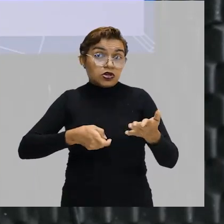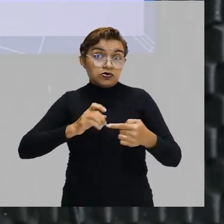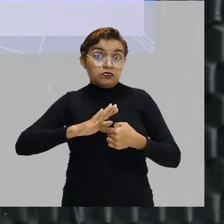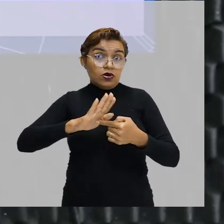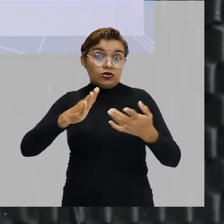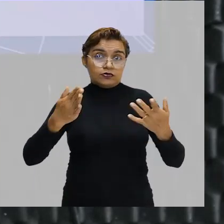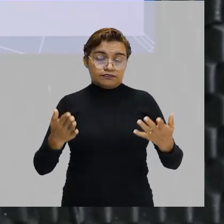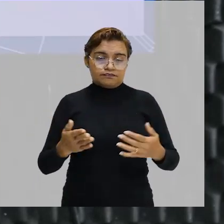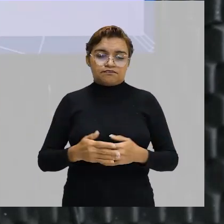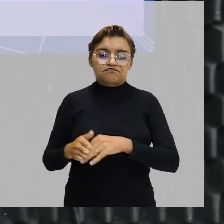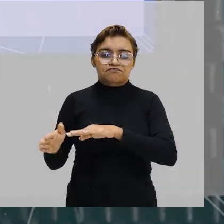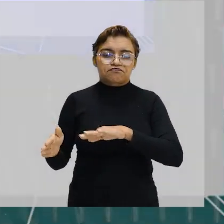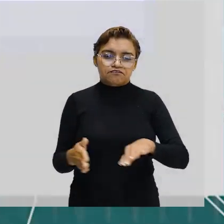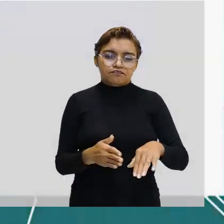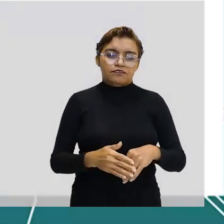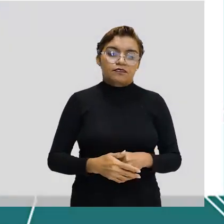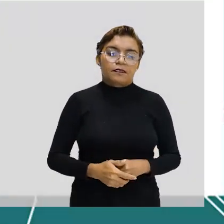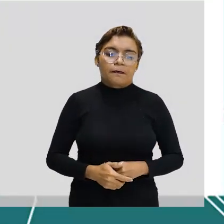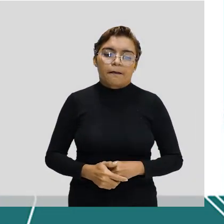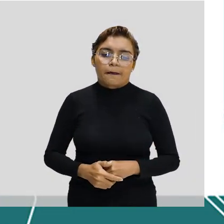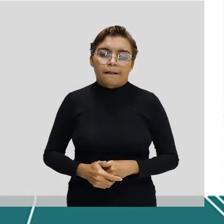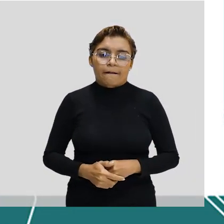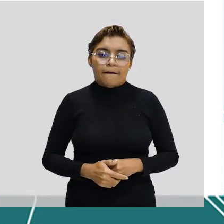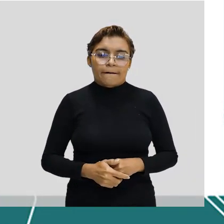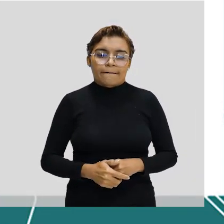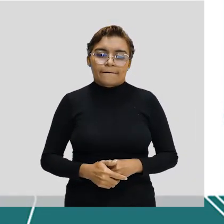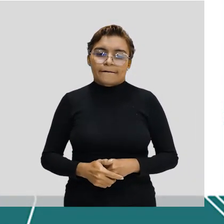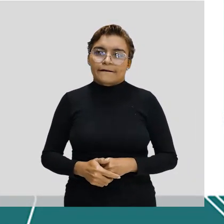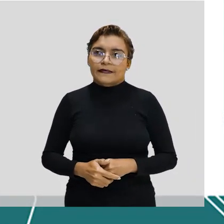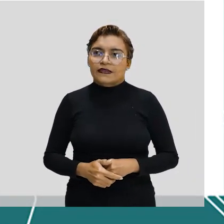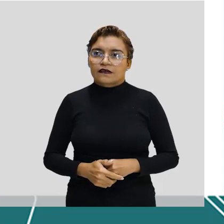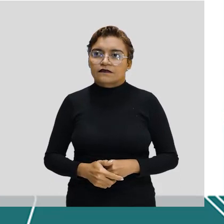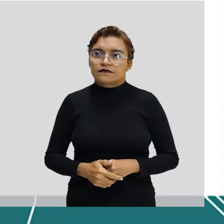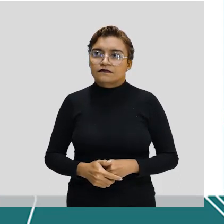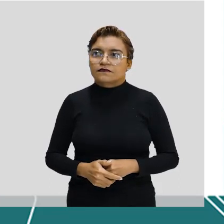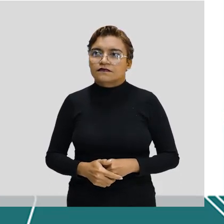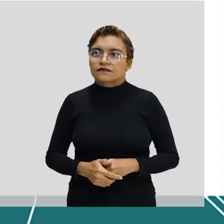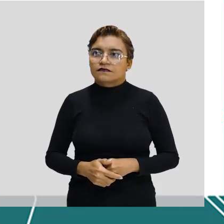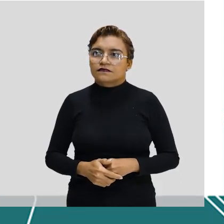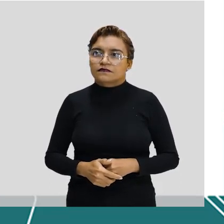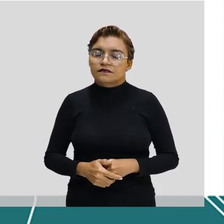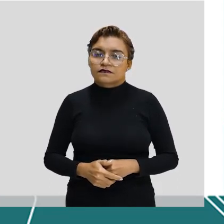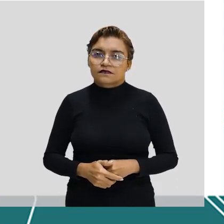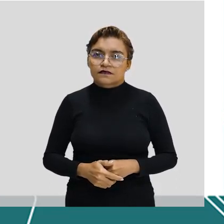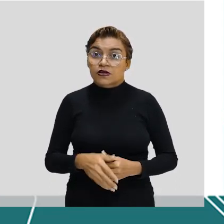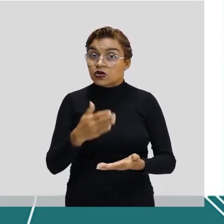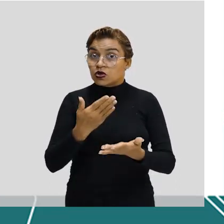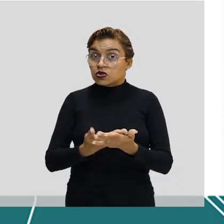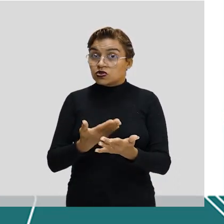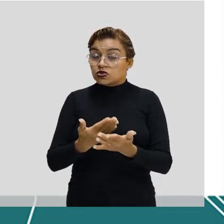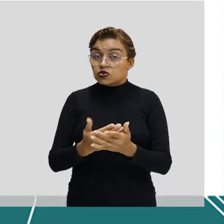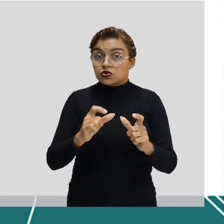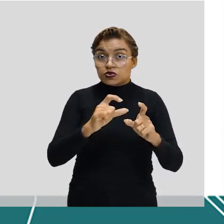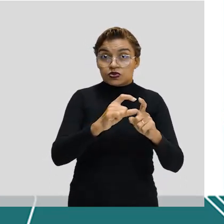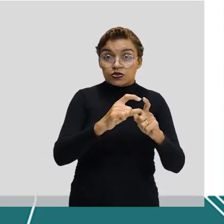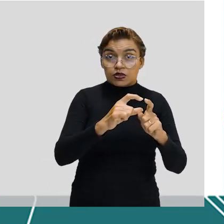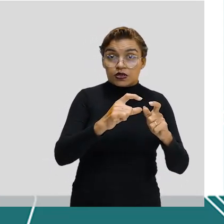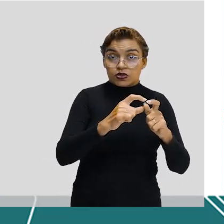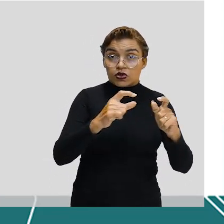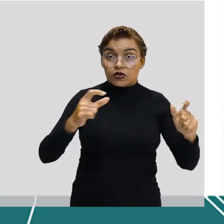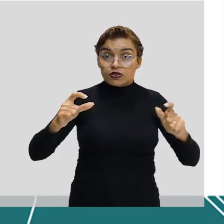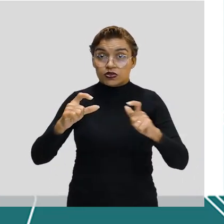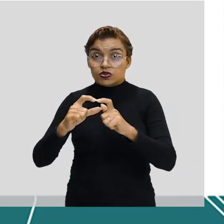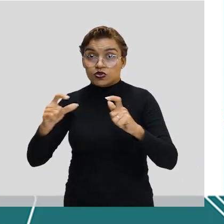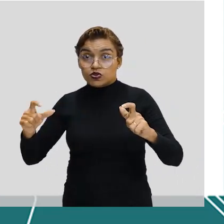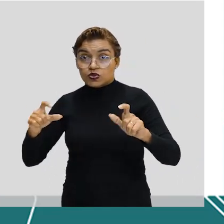É, a, não, né? Né? O estudo das orações coordenadas serve